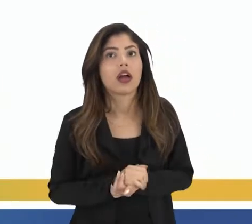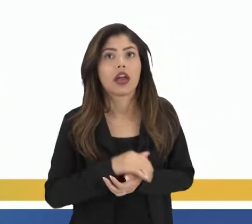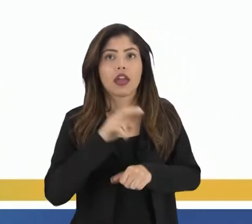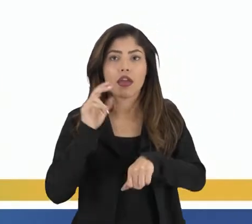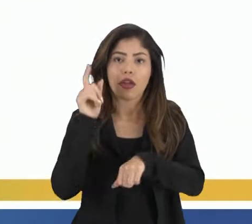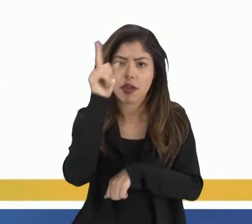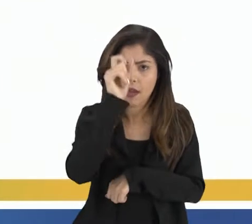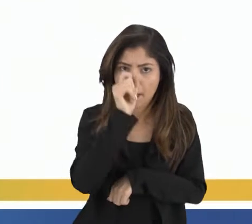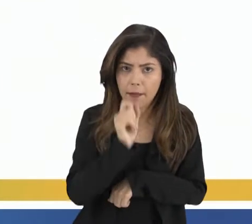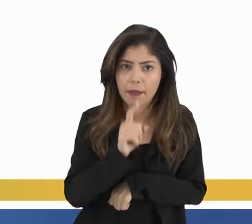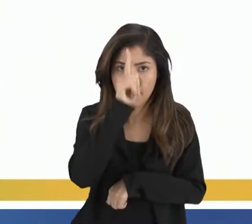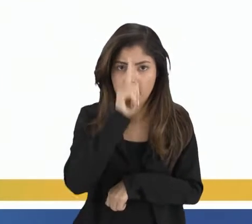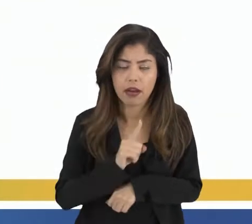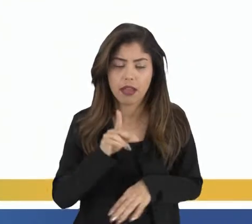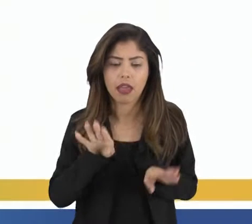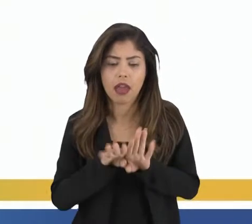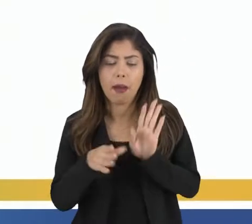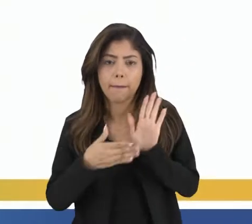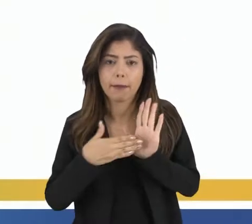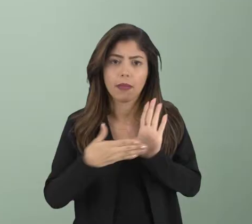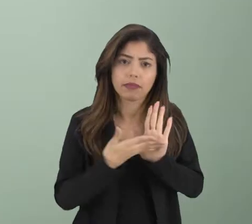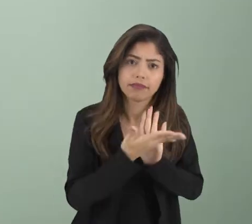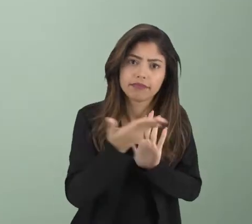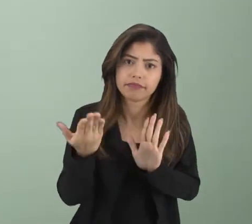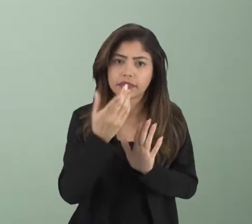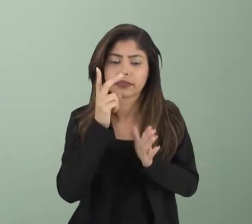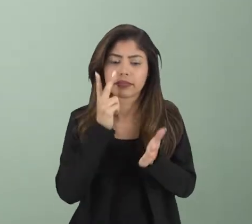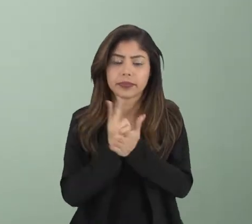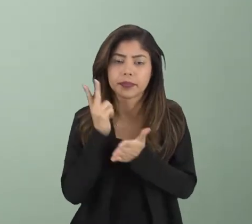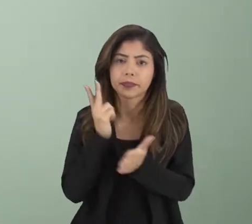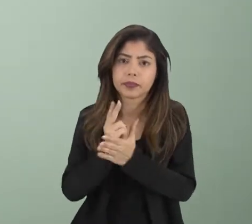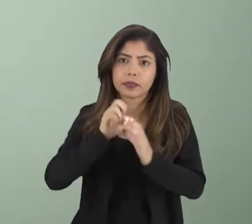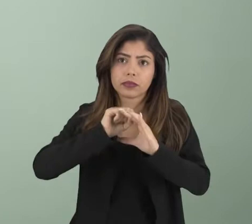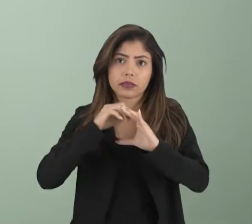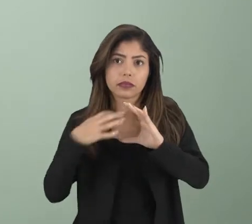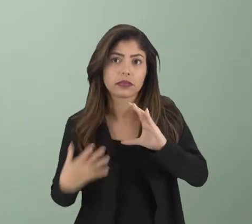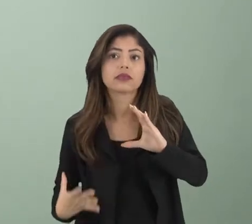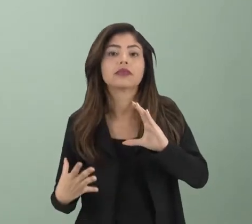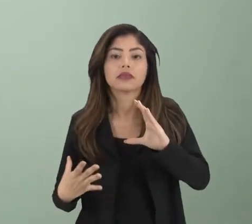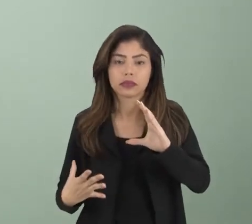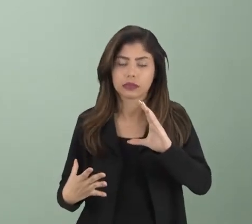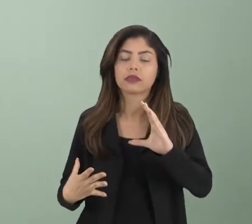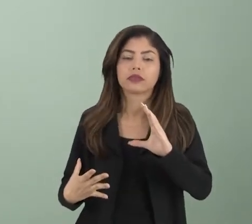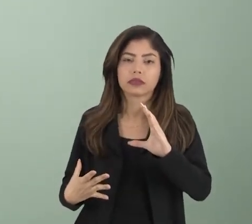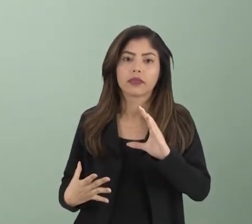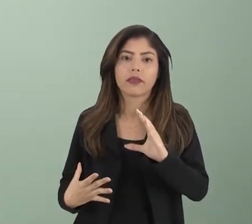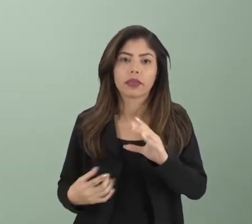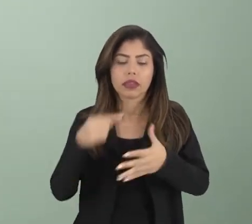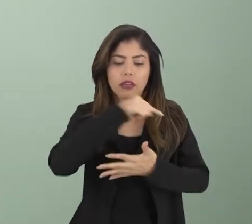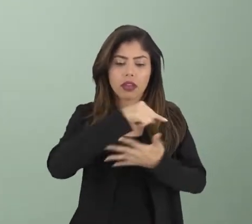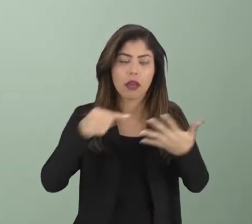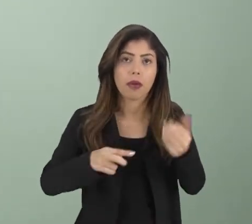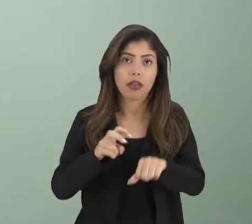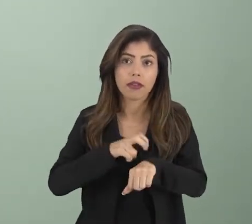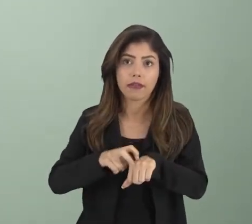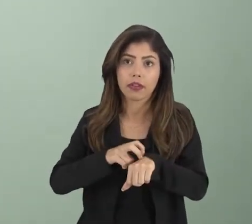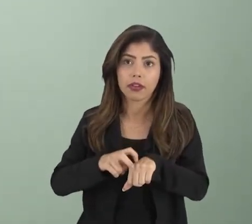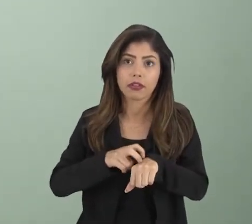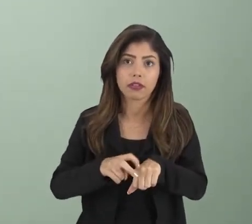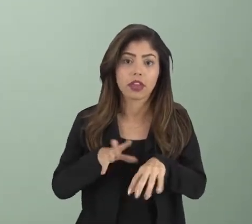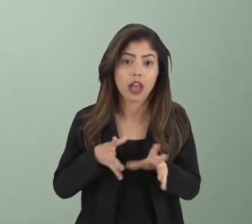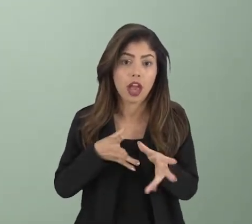eles necessitam apresentar as mesmas características dos elementos que estão em verde, ou seja,